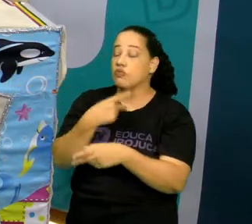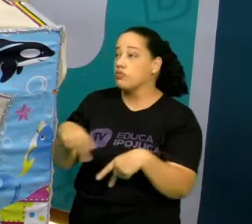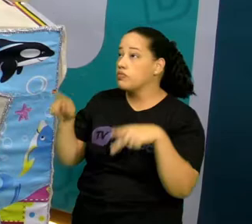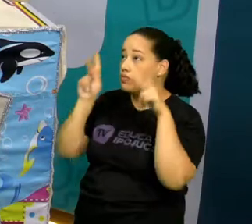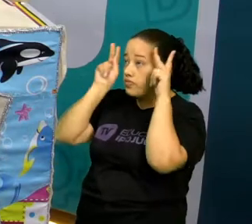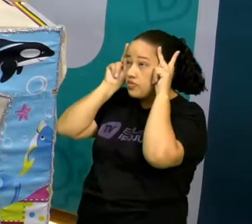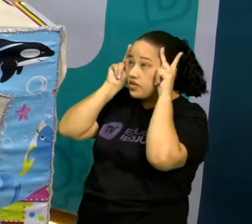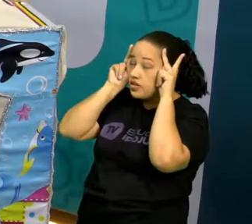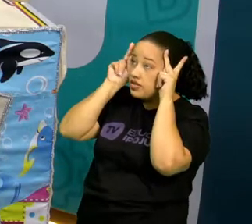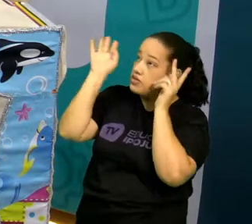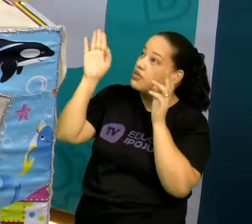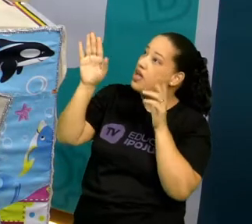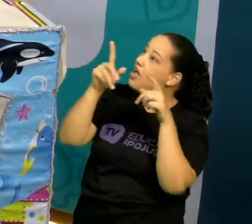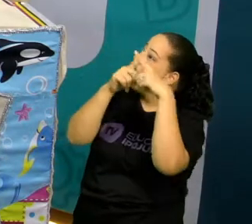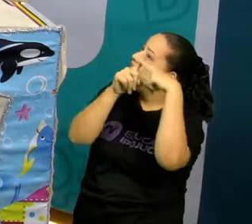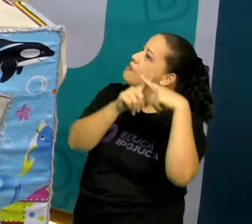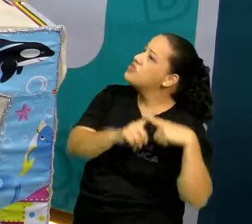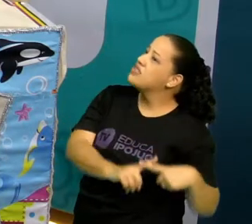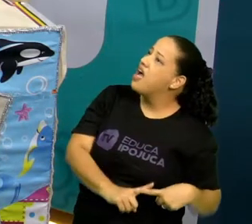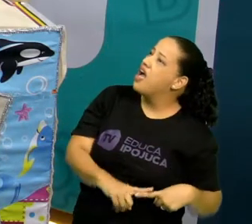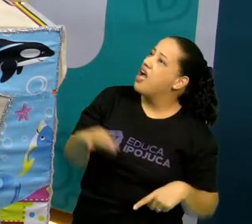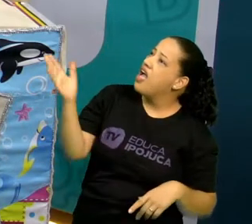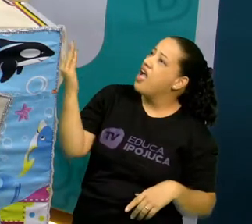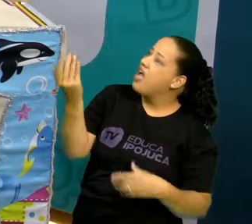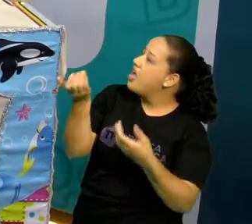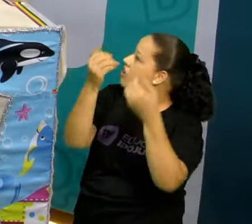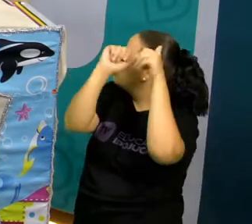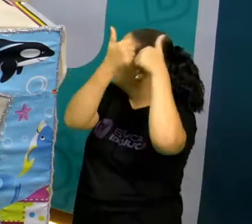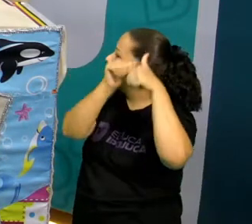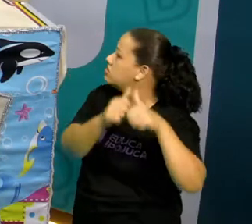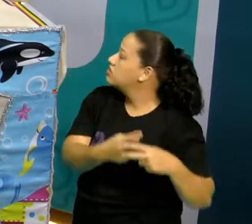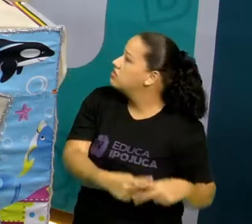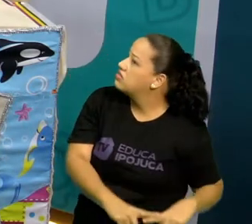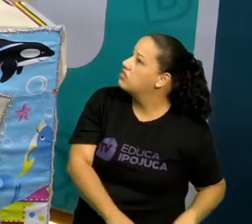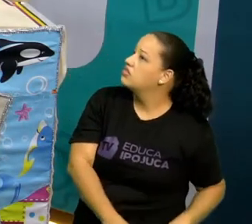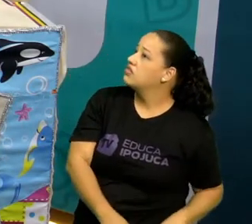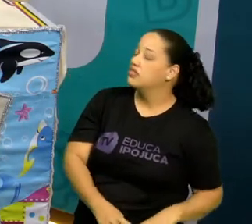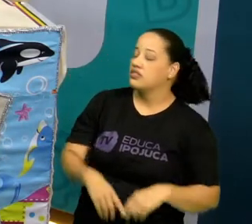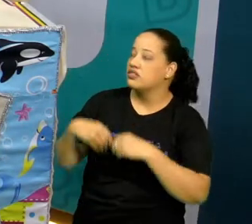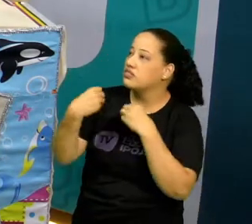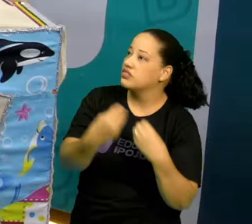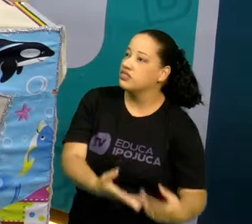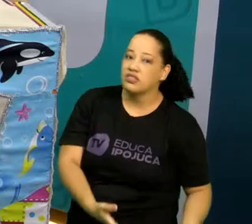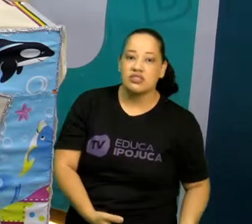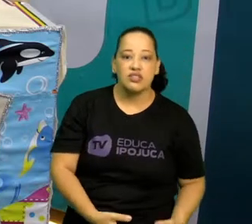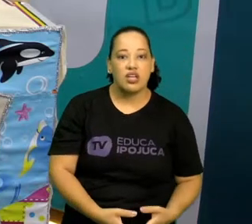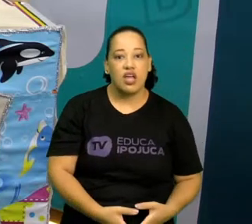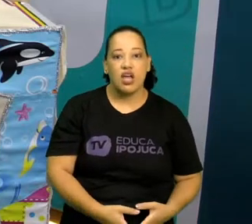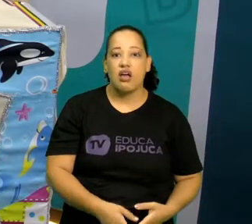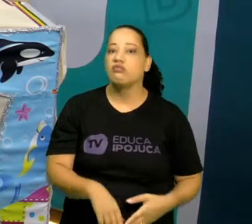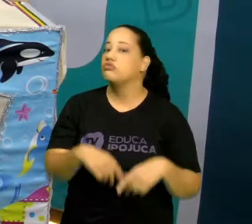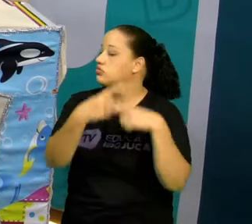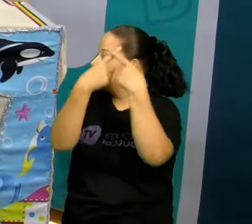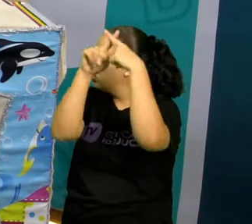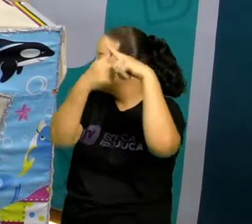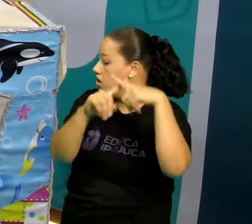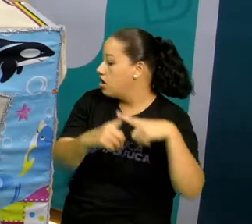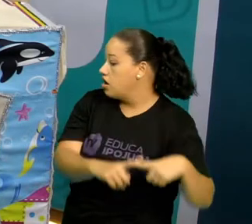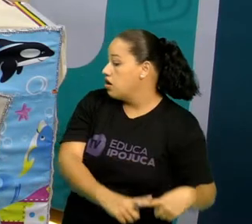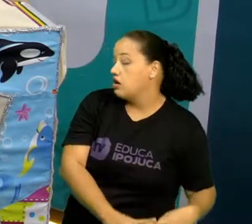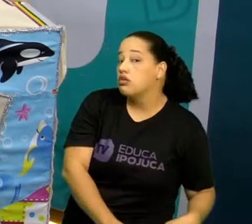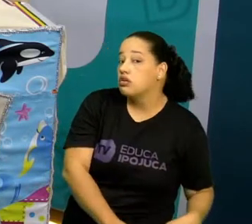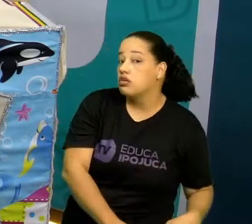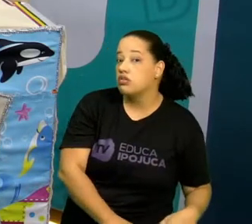que chamou Rapunzel, jogue suas tranças. As tranças foram jogadas.